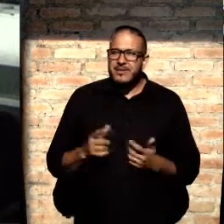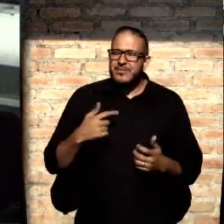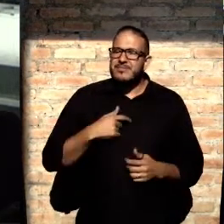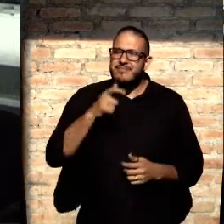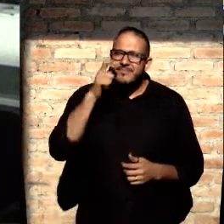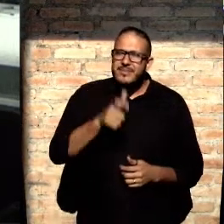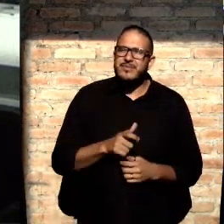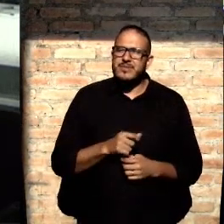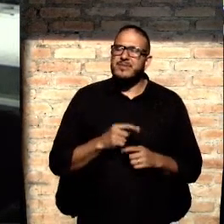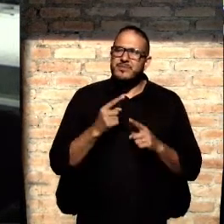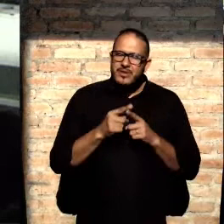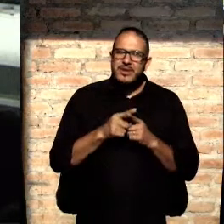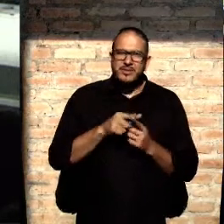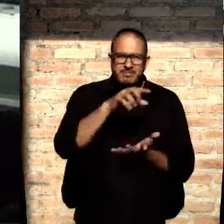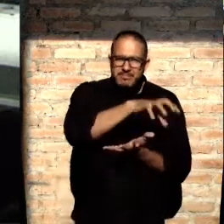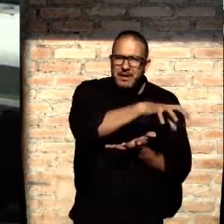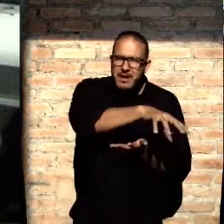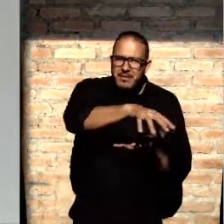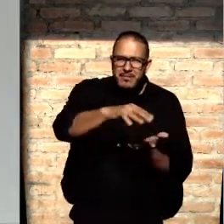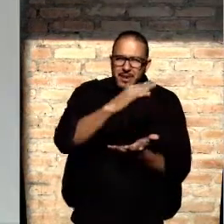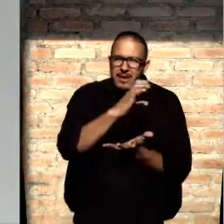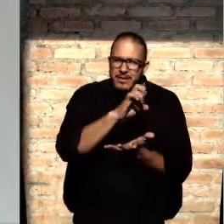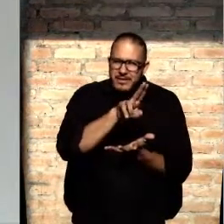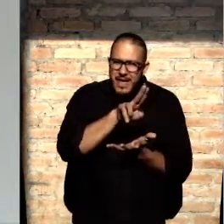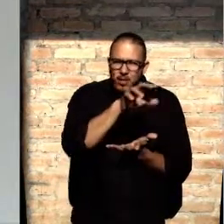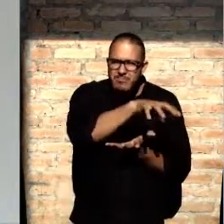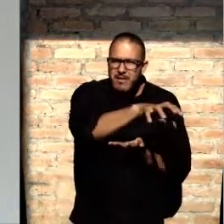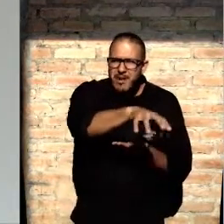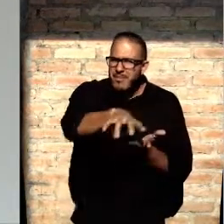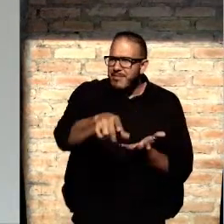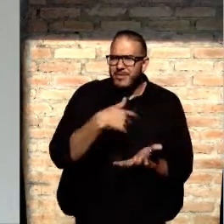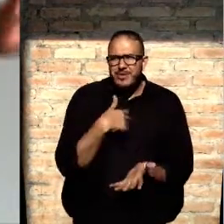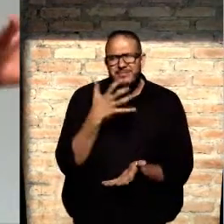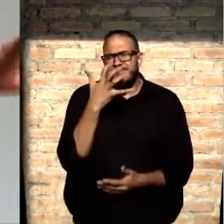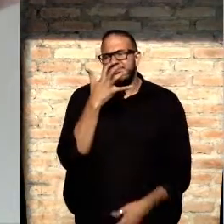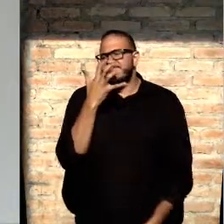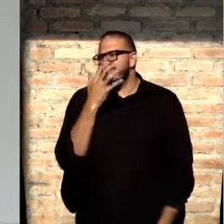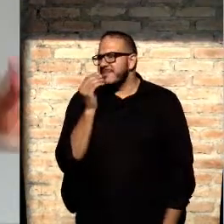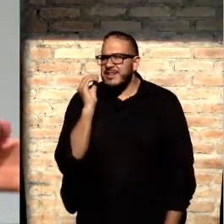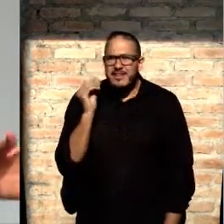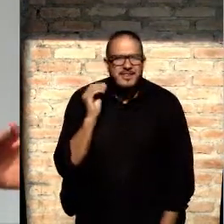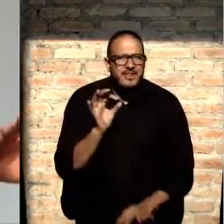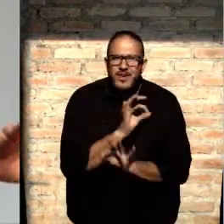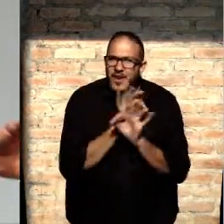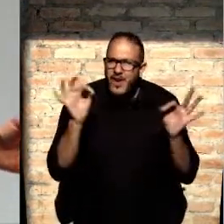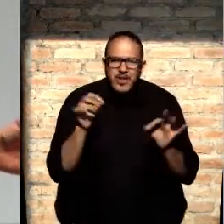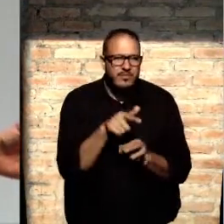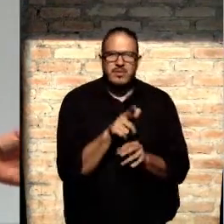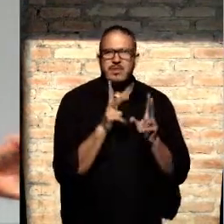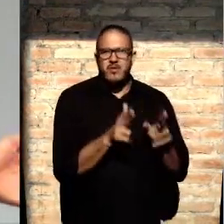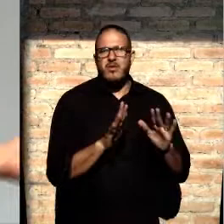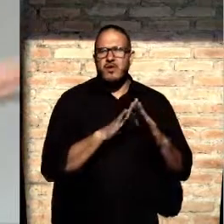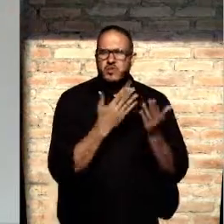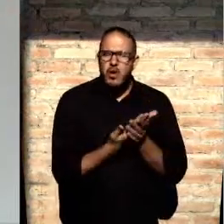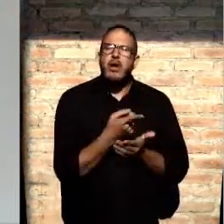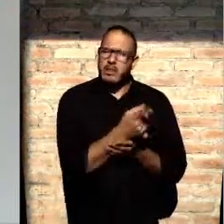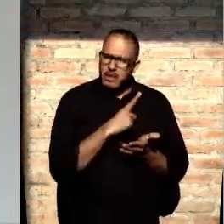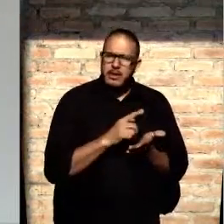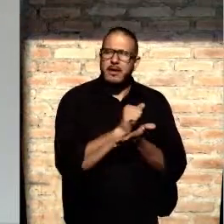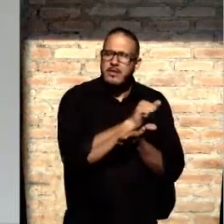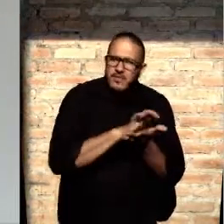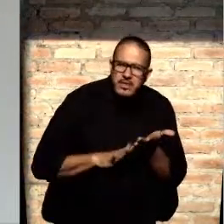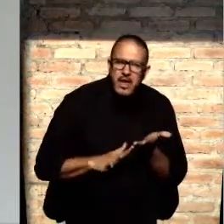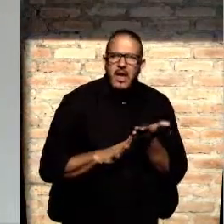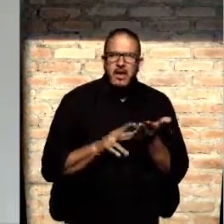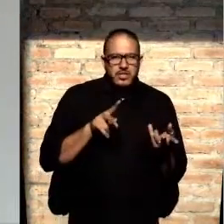porque são aparelhos incríveis né eu acho incrível essa ideia que funciona como escola é tem atividades no